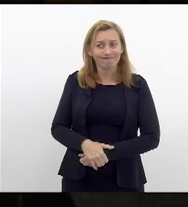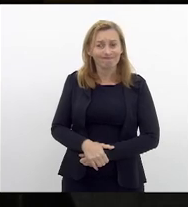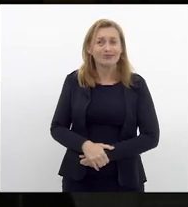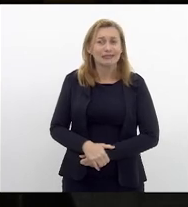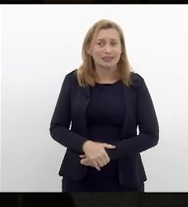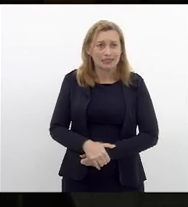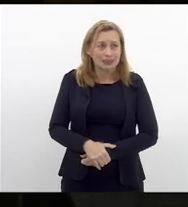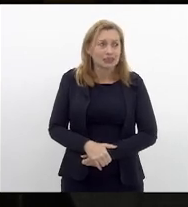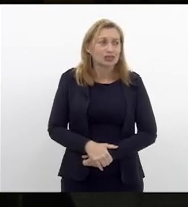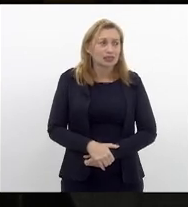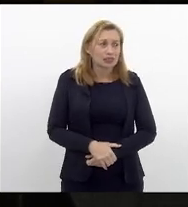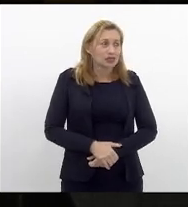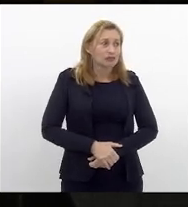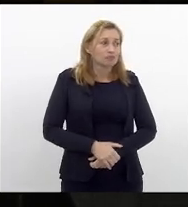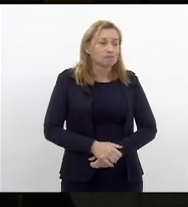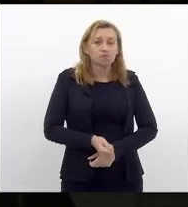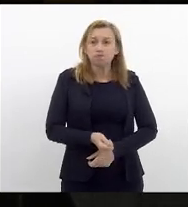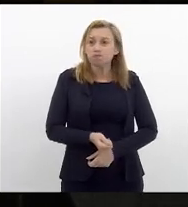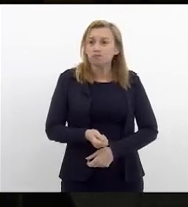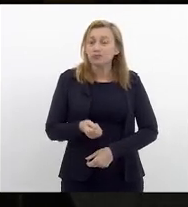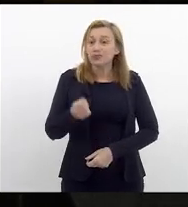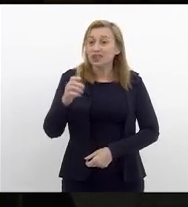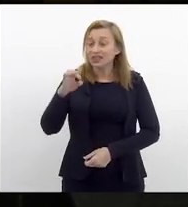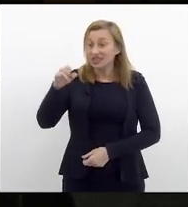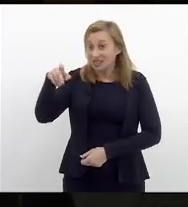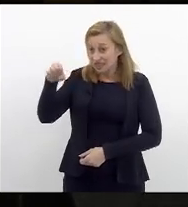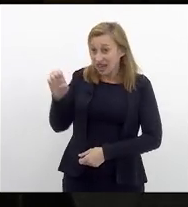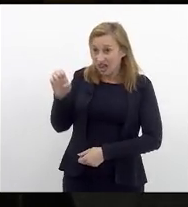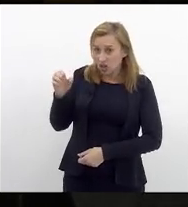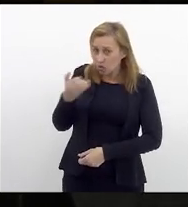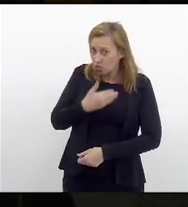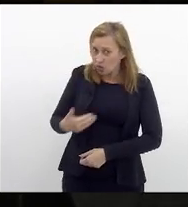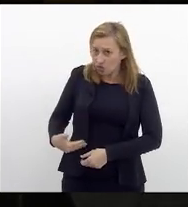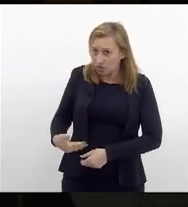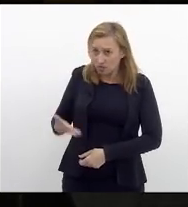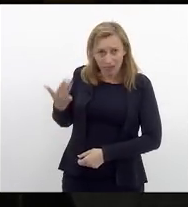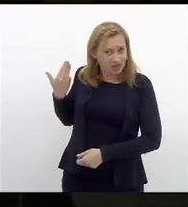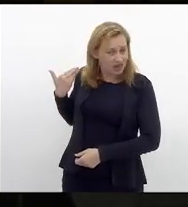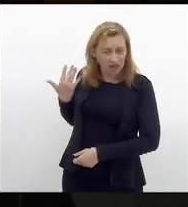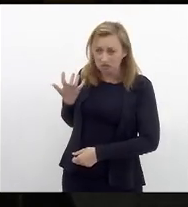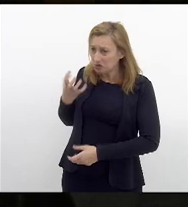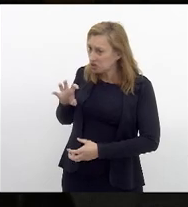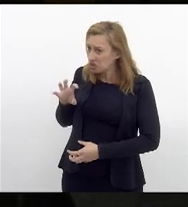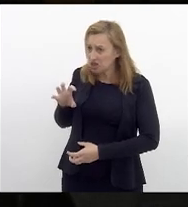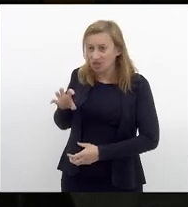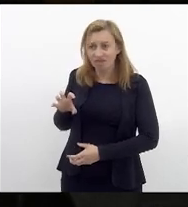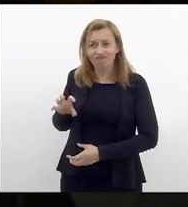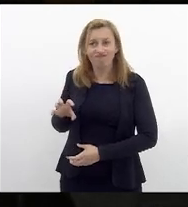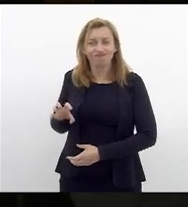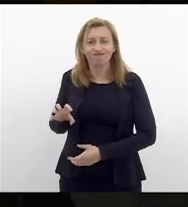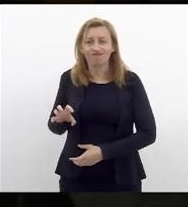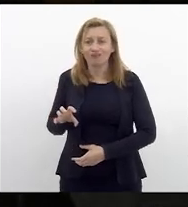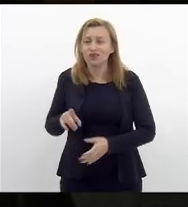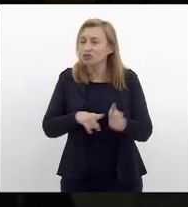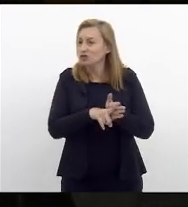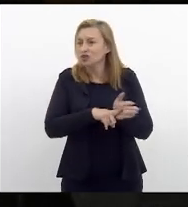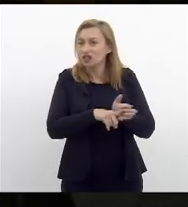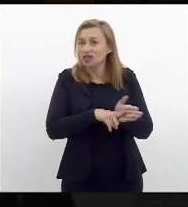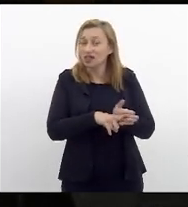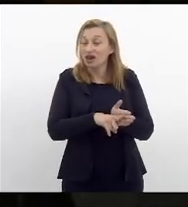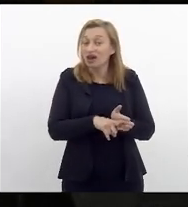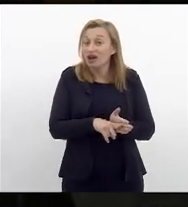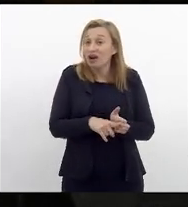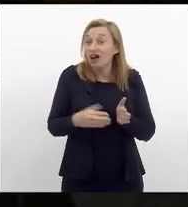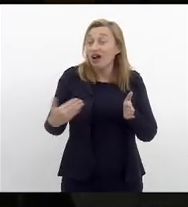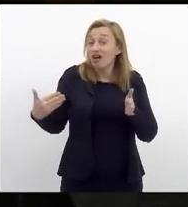Postergaram nem a SEDAI, o governo queria, não foi esse governo não, governos anteriores, que fosse fiscalizada,